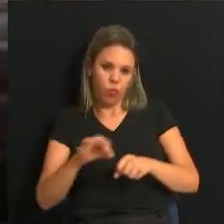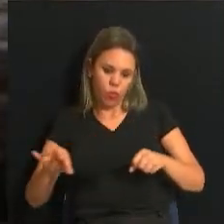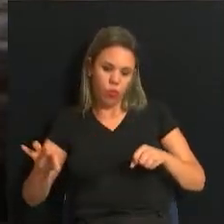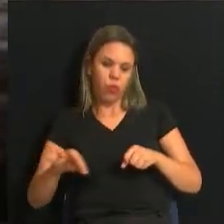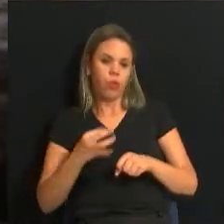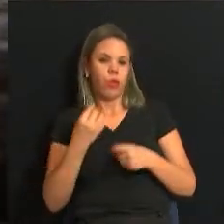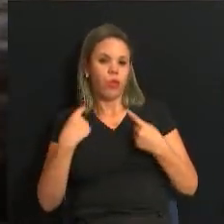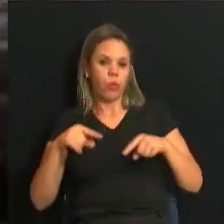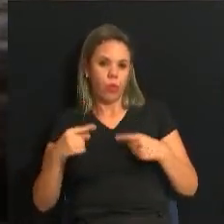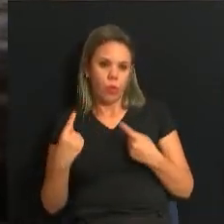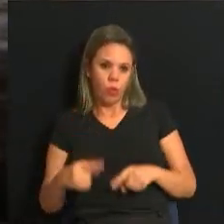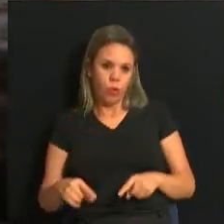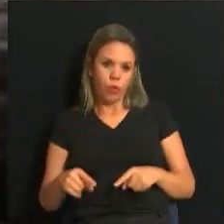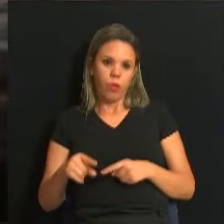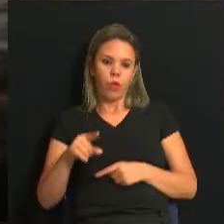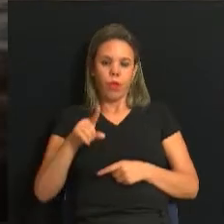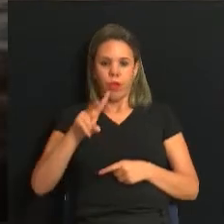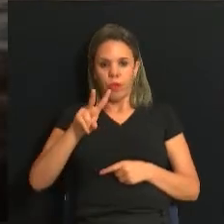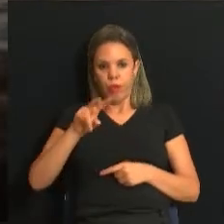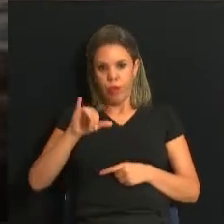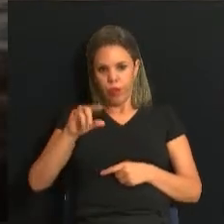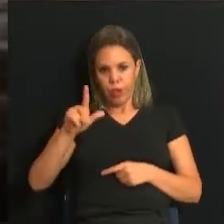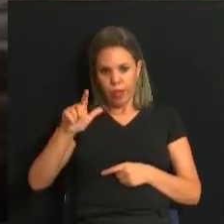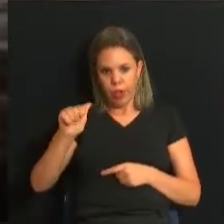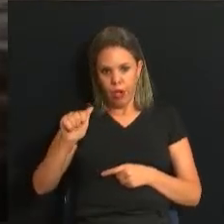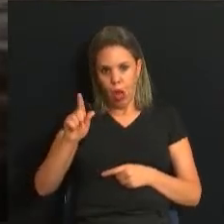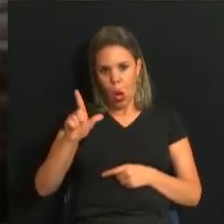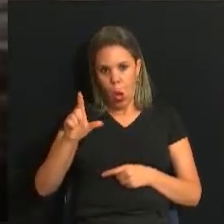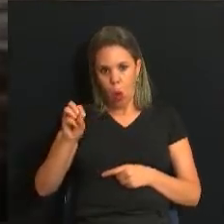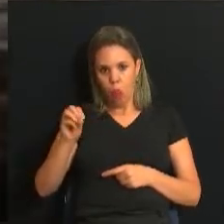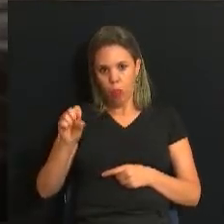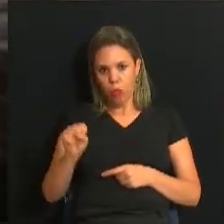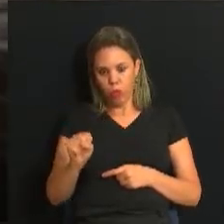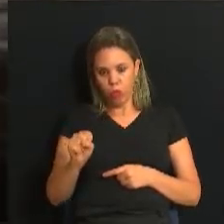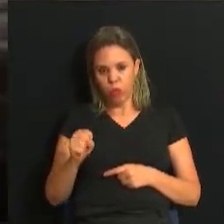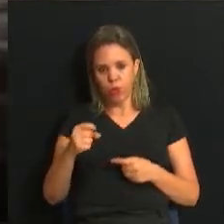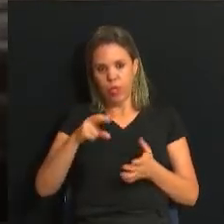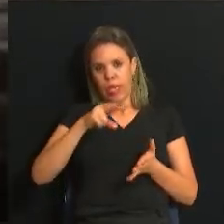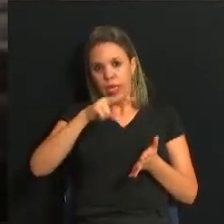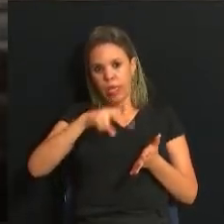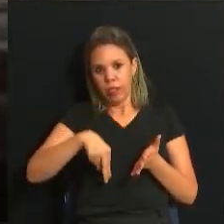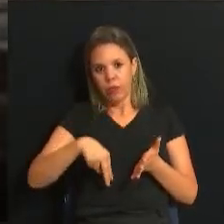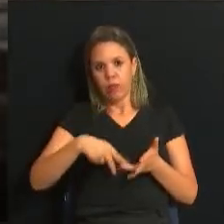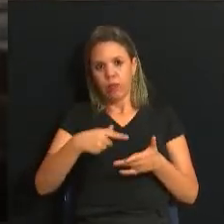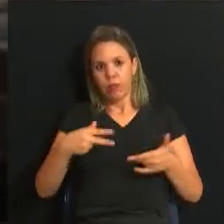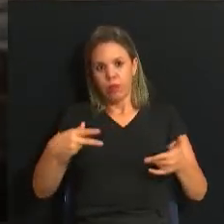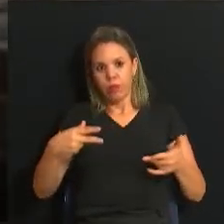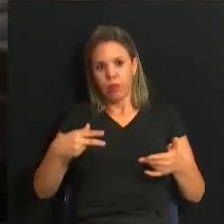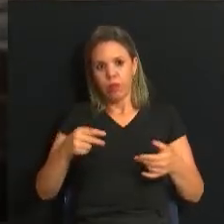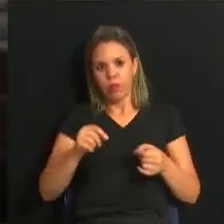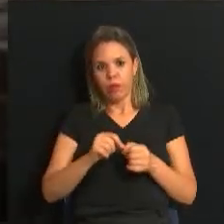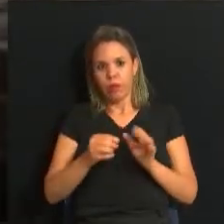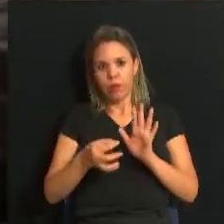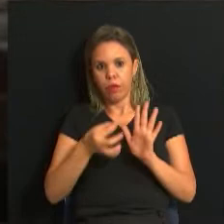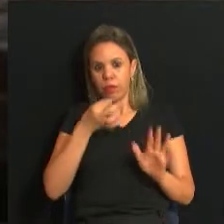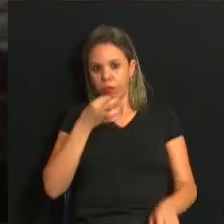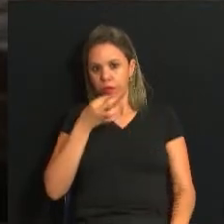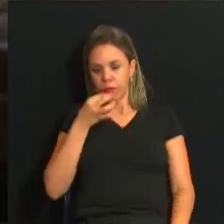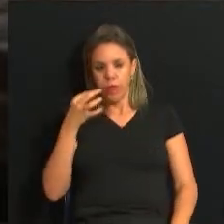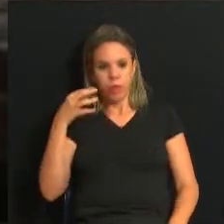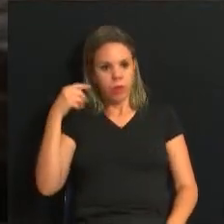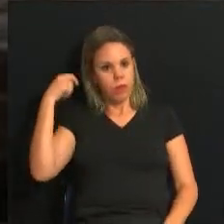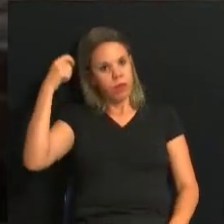teremos vídeo performances, nós teremos leituras dramáticas, né? Então, envolvendo várias manifestações artísticas, além